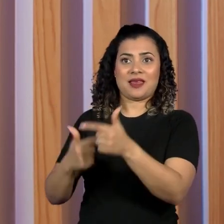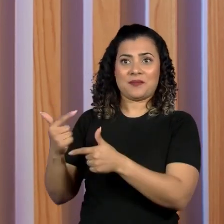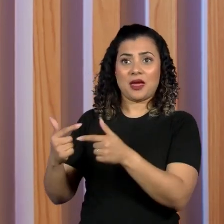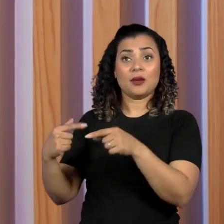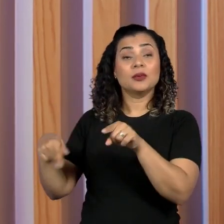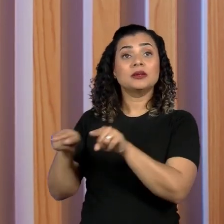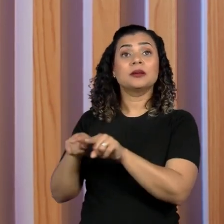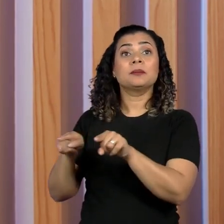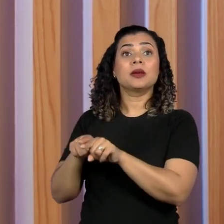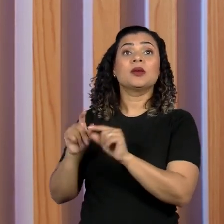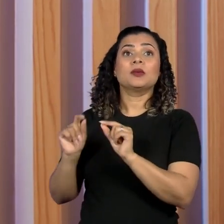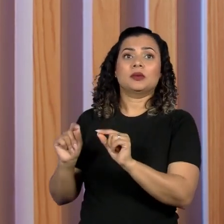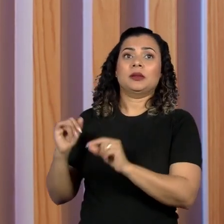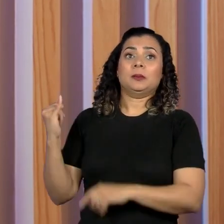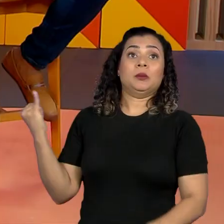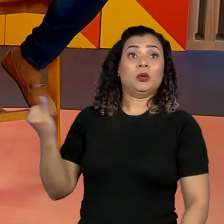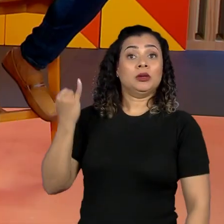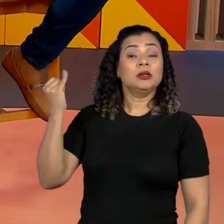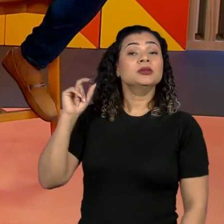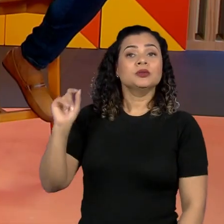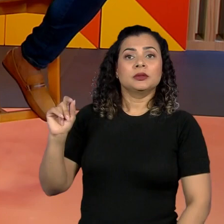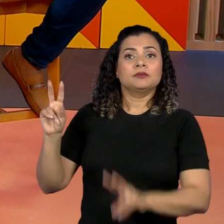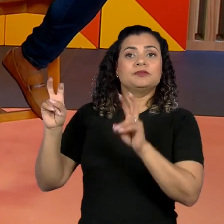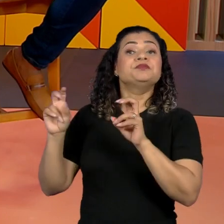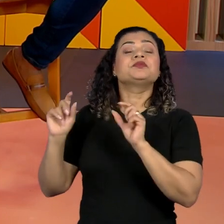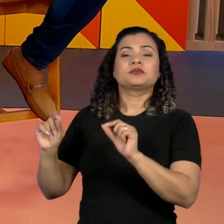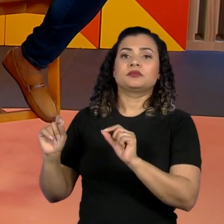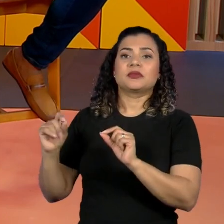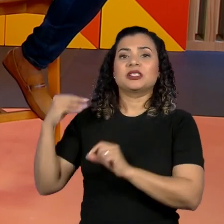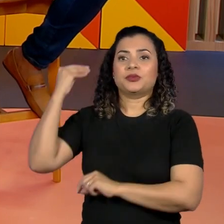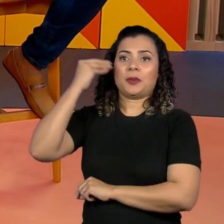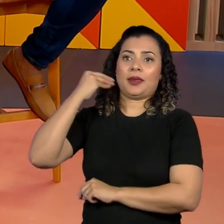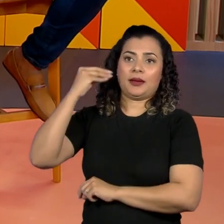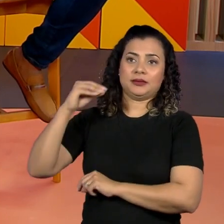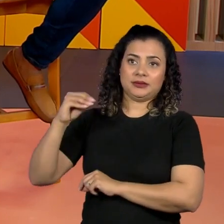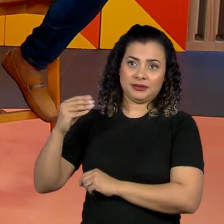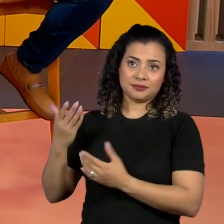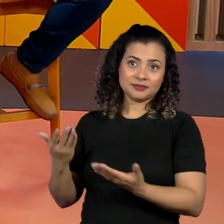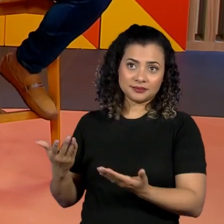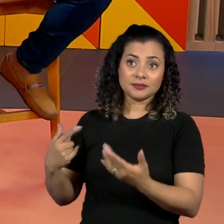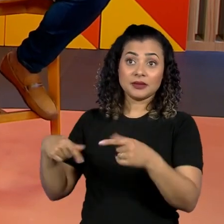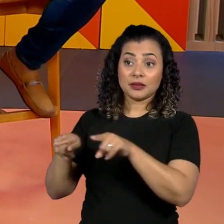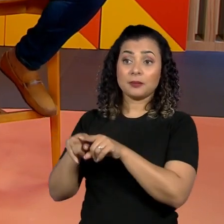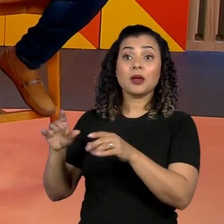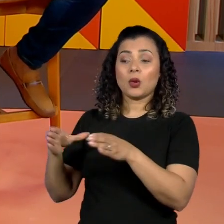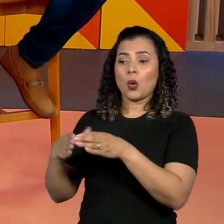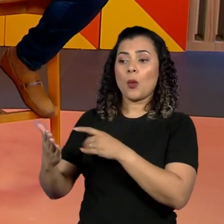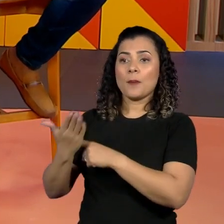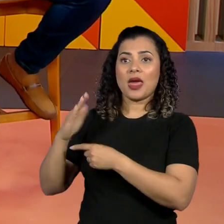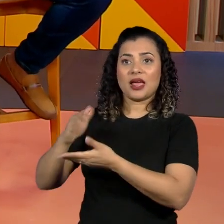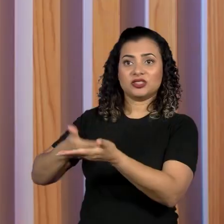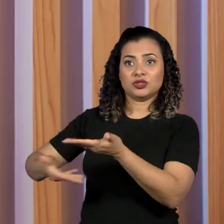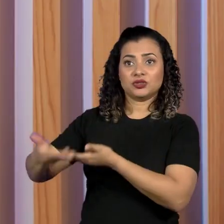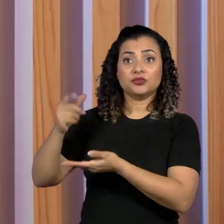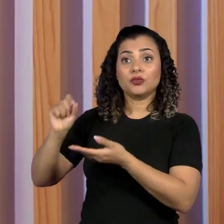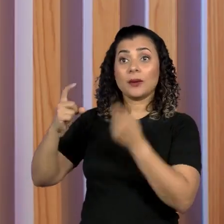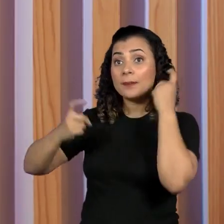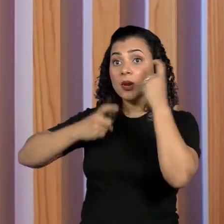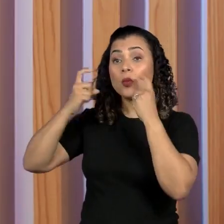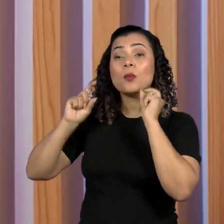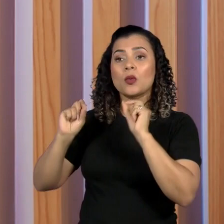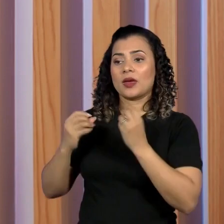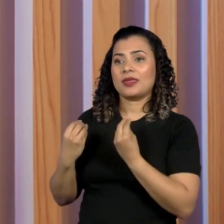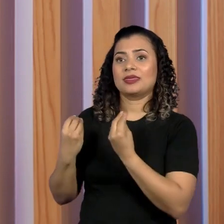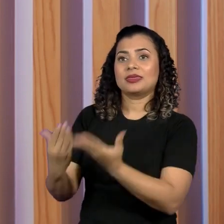ponto importantíssimo é a questão da capacitação. O cooperativismo ele tem um dos pilares que ele se preocupa com a capacitação